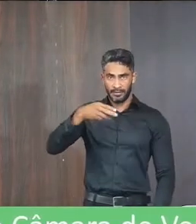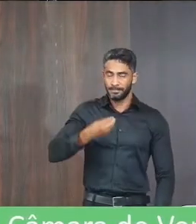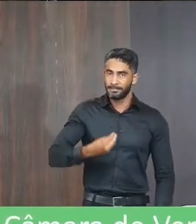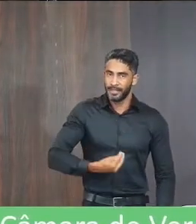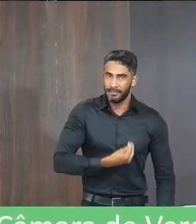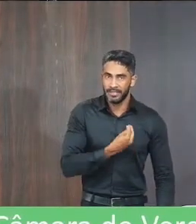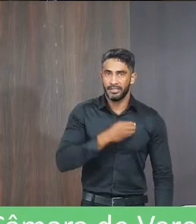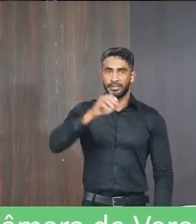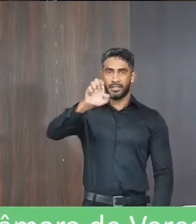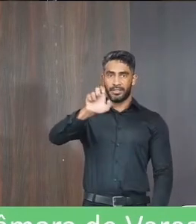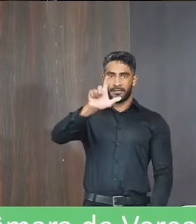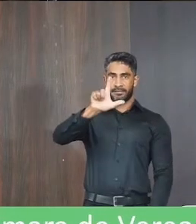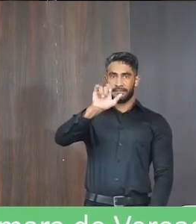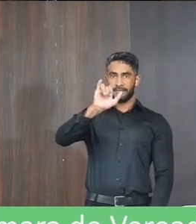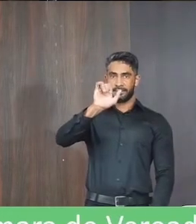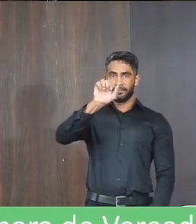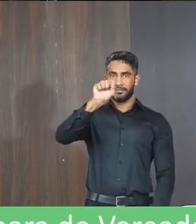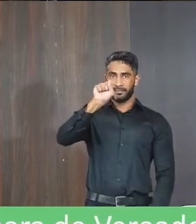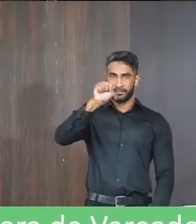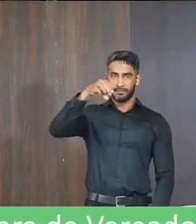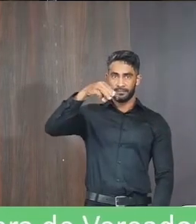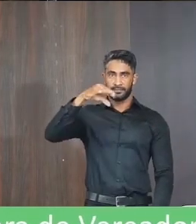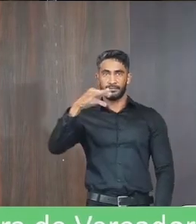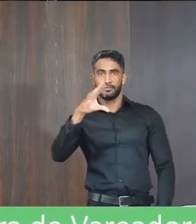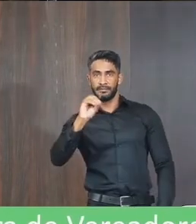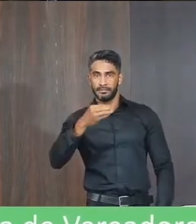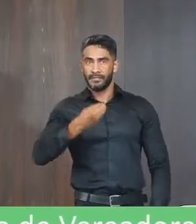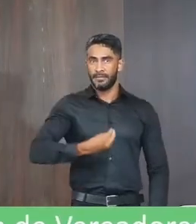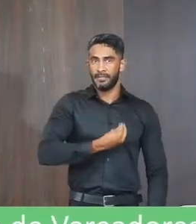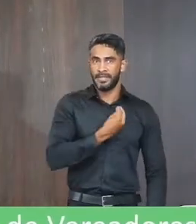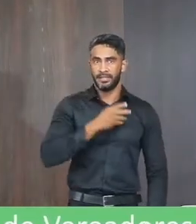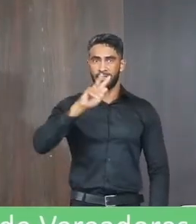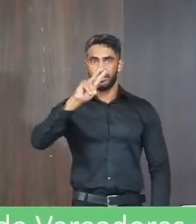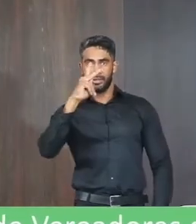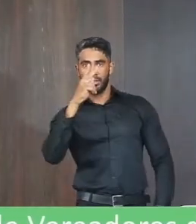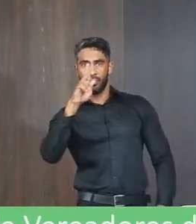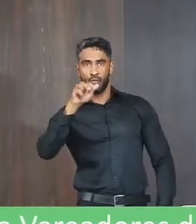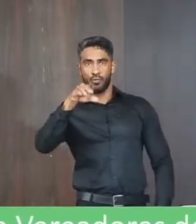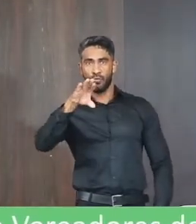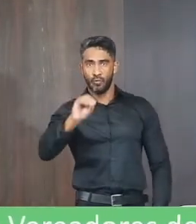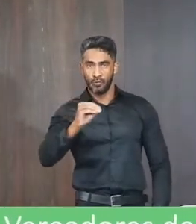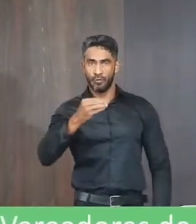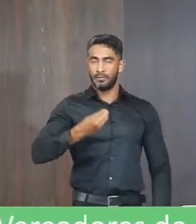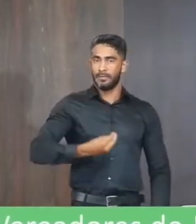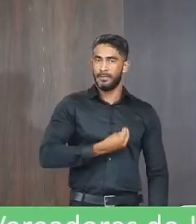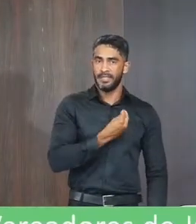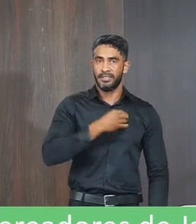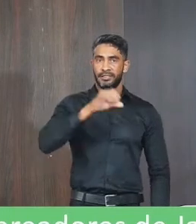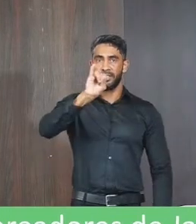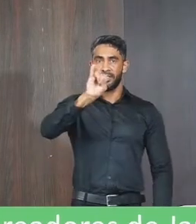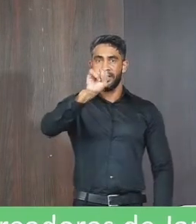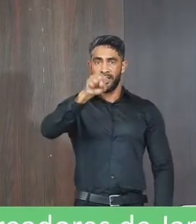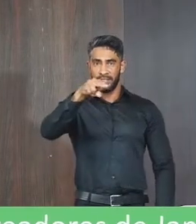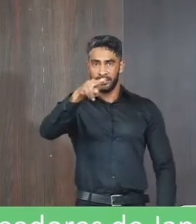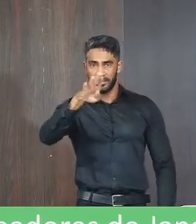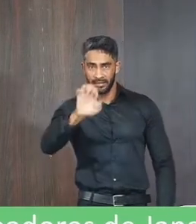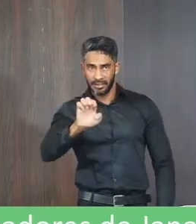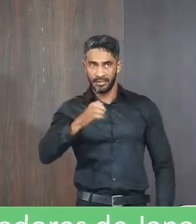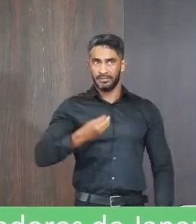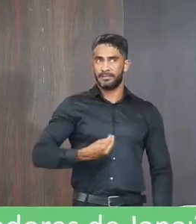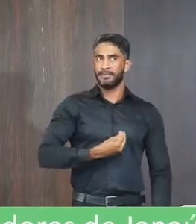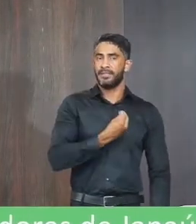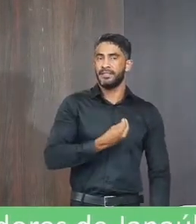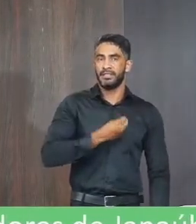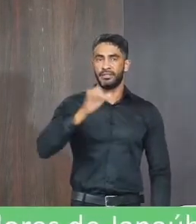presente. Elismarcio Borges Ferreira, presente. Hugo Leonardo Dias Caires, presente. Islane da Silva Pedro,